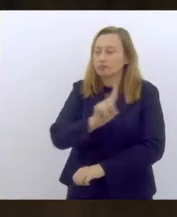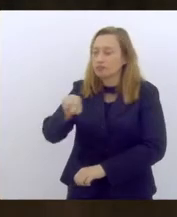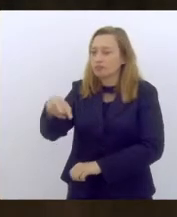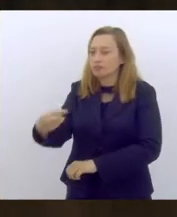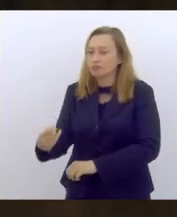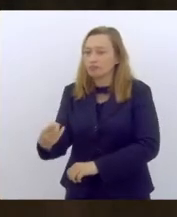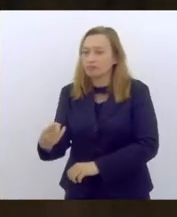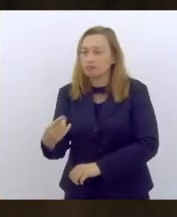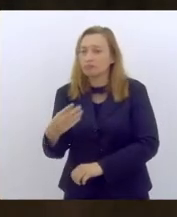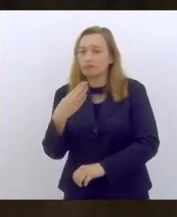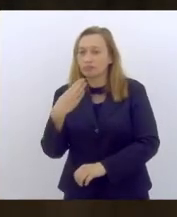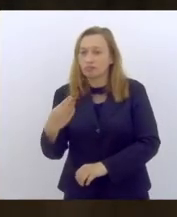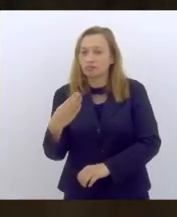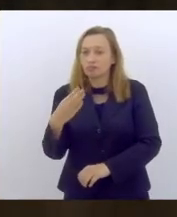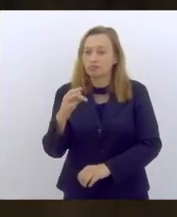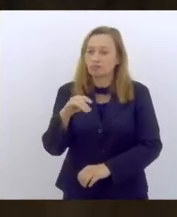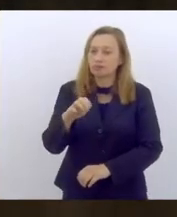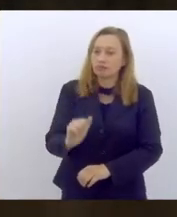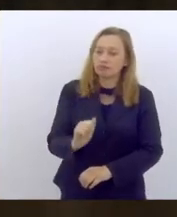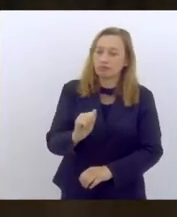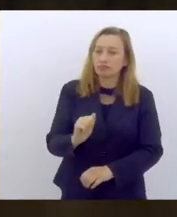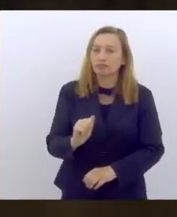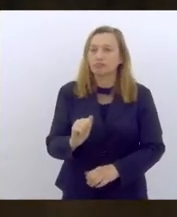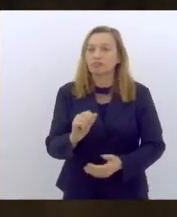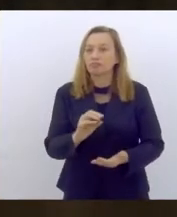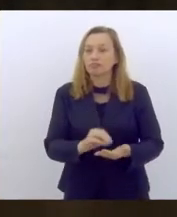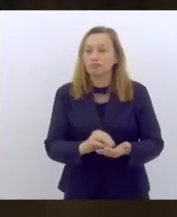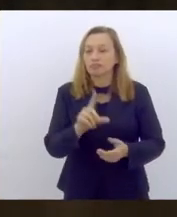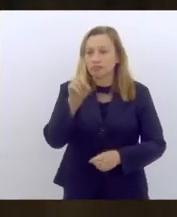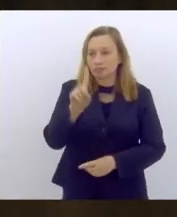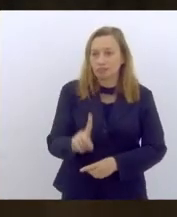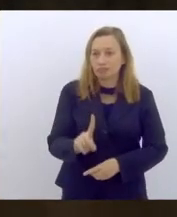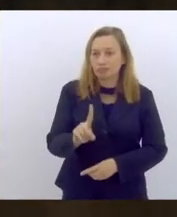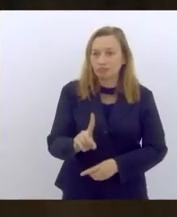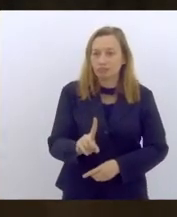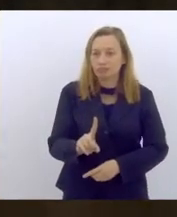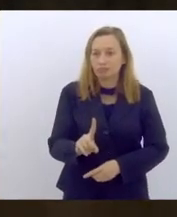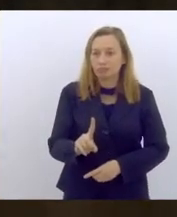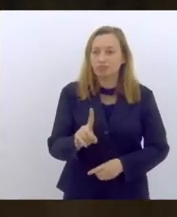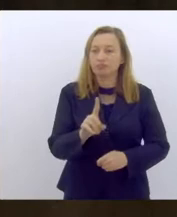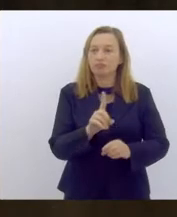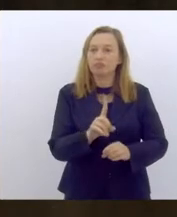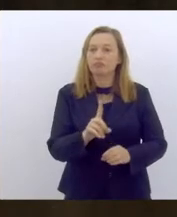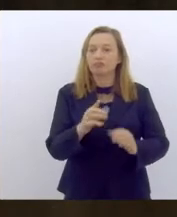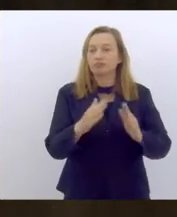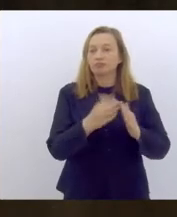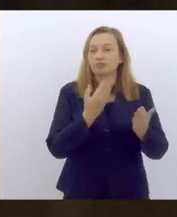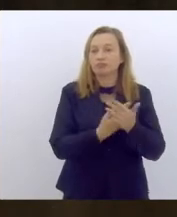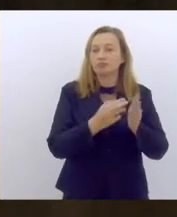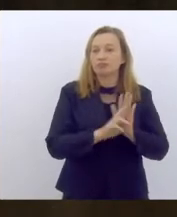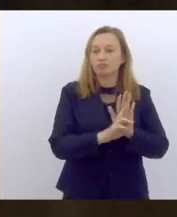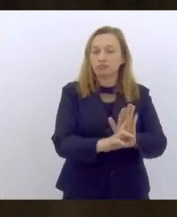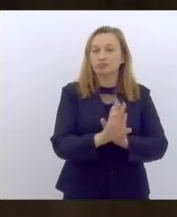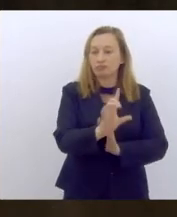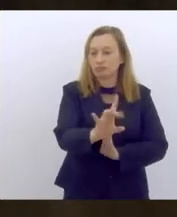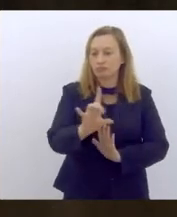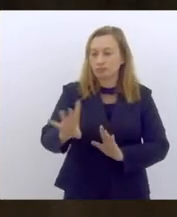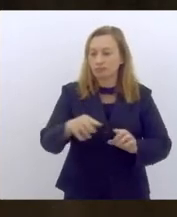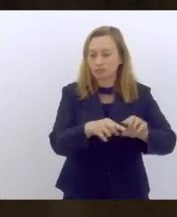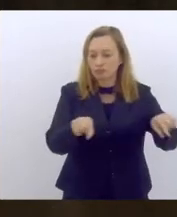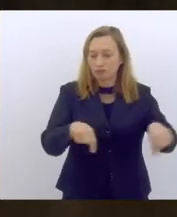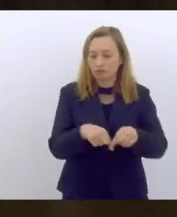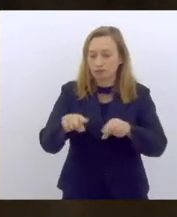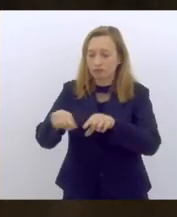estudantil ou na falta destas pela direção da unidade de ensino sendo um representante de cada turma para assunto